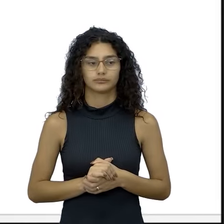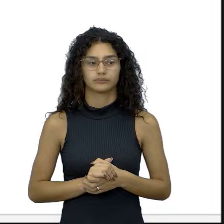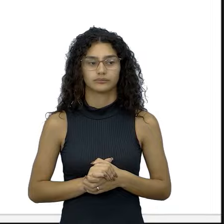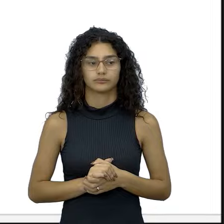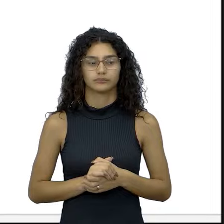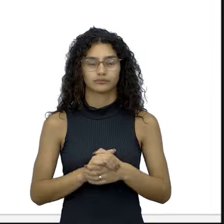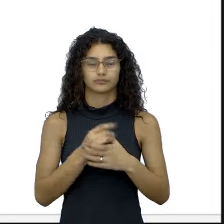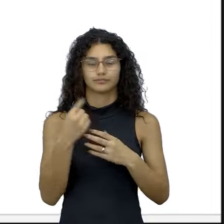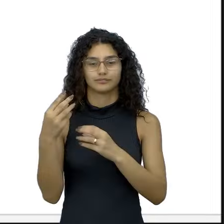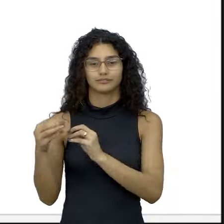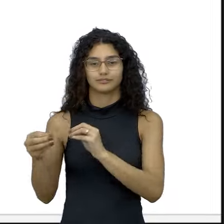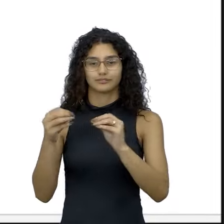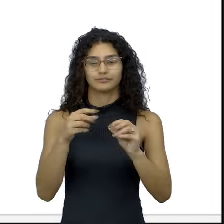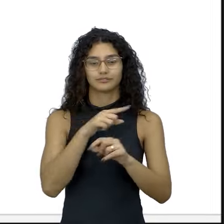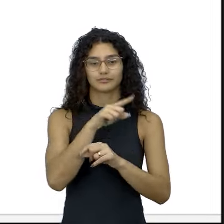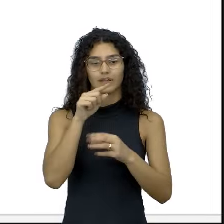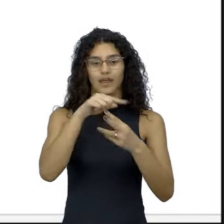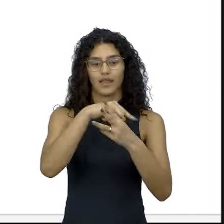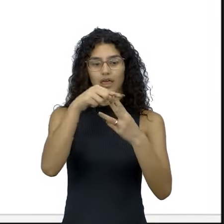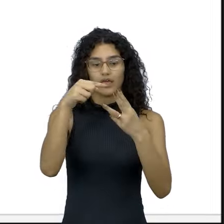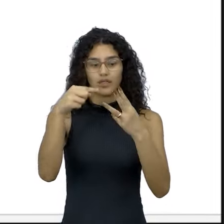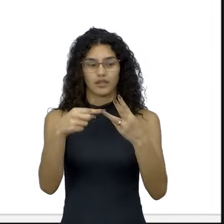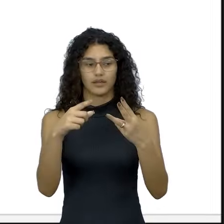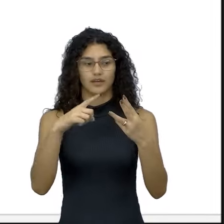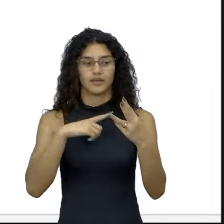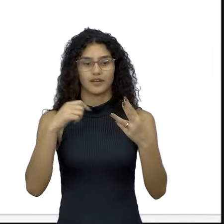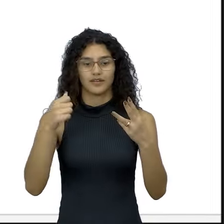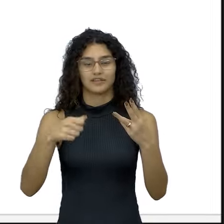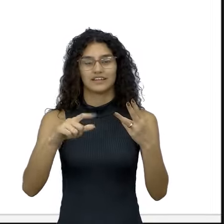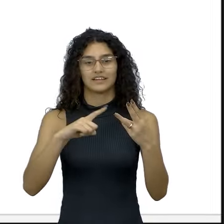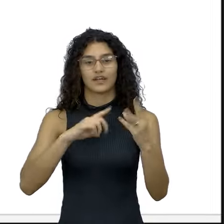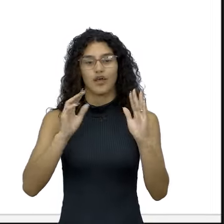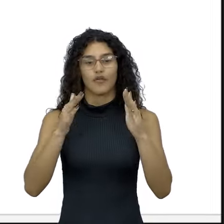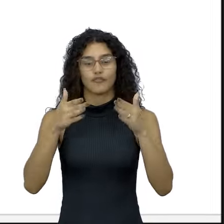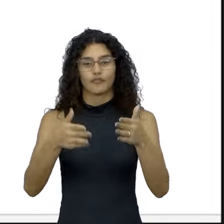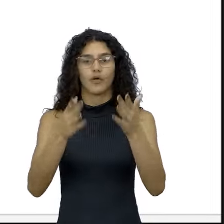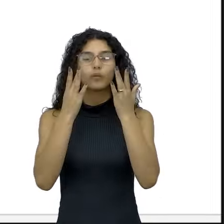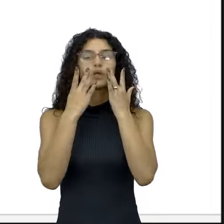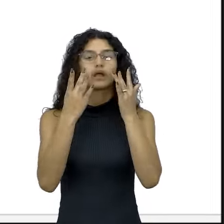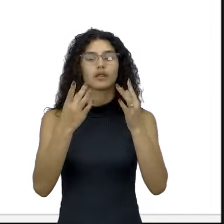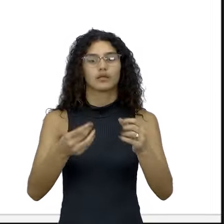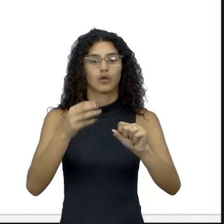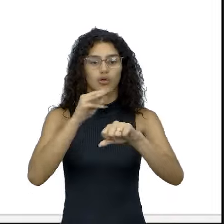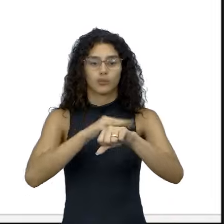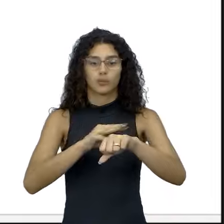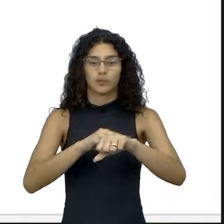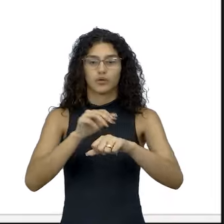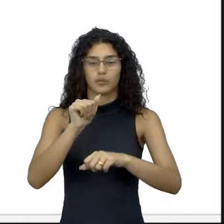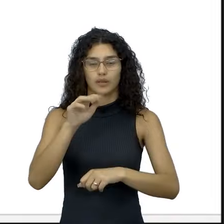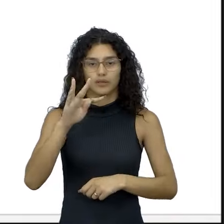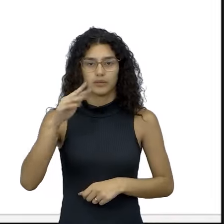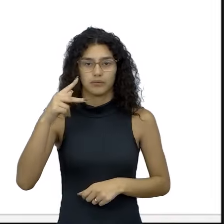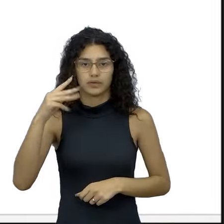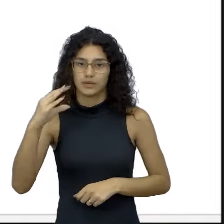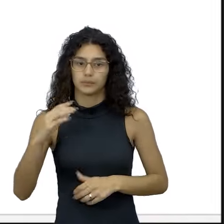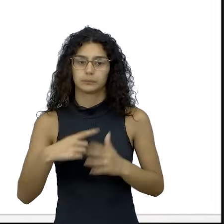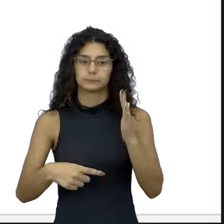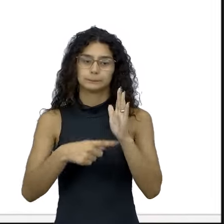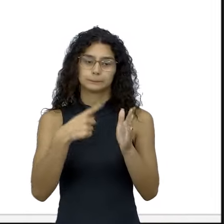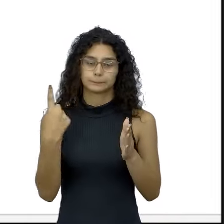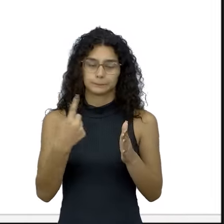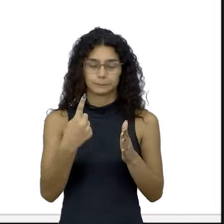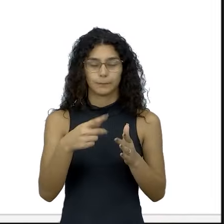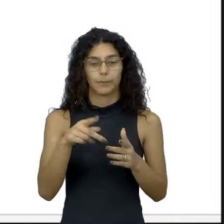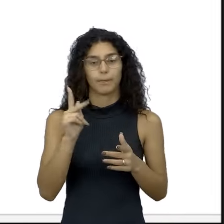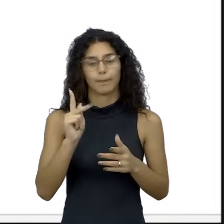Então, eu trago para vocês, né, 3 aspectos que merecem foco e atenção nos momentos do ATPC. Em primeiro lugar,